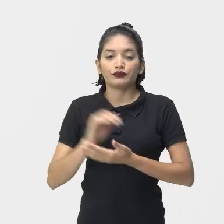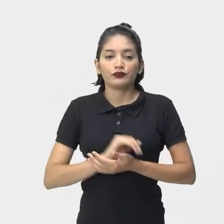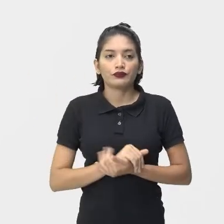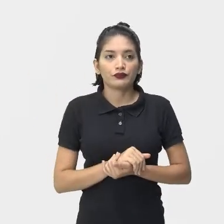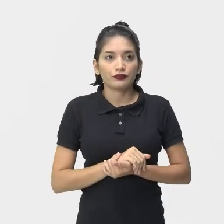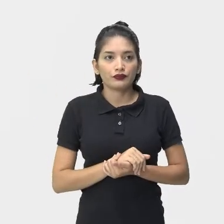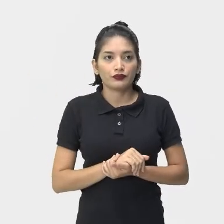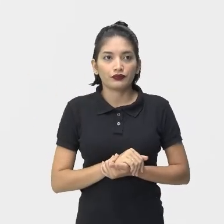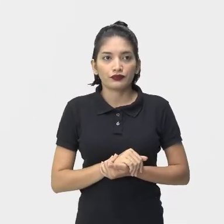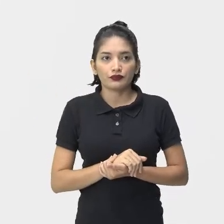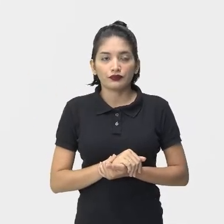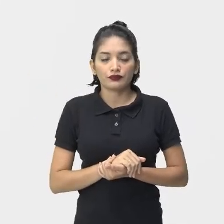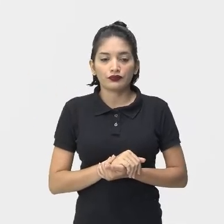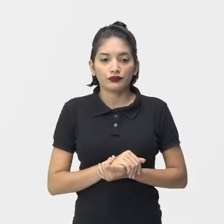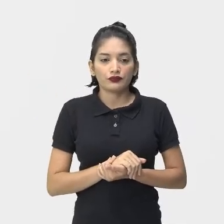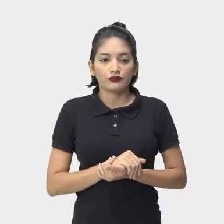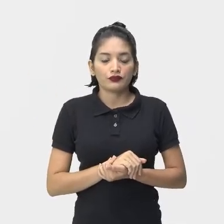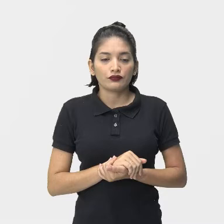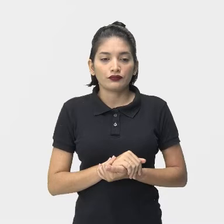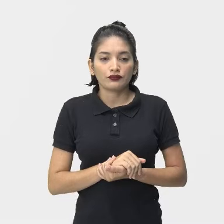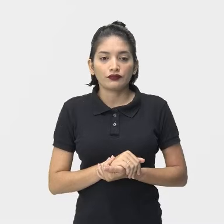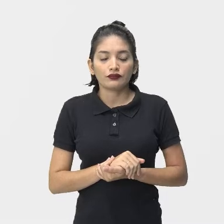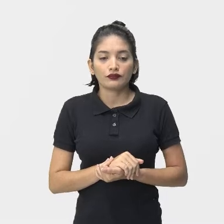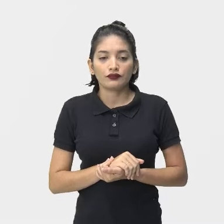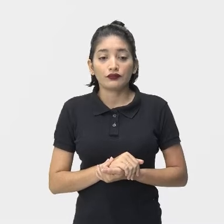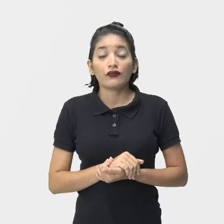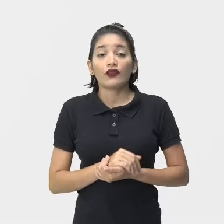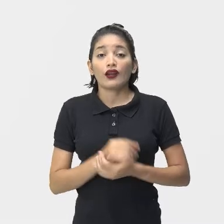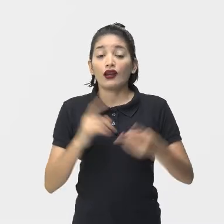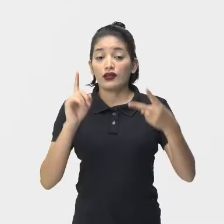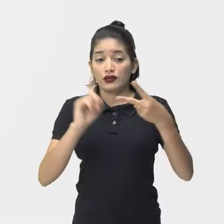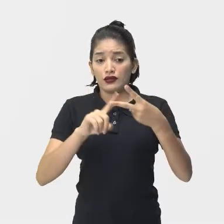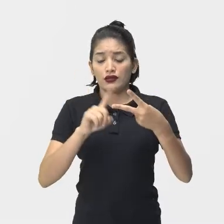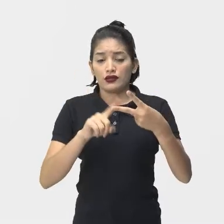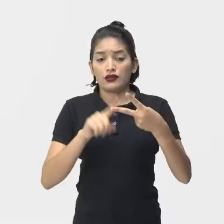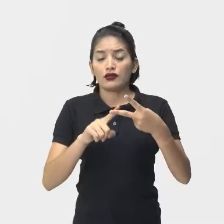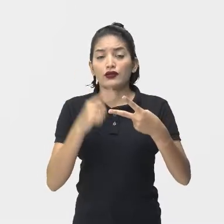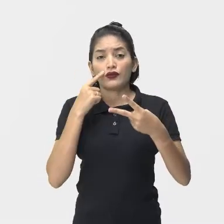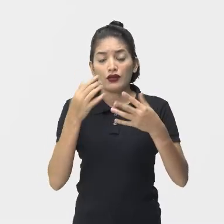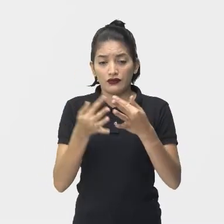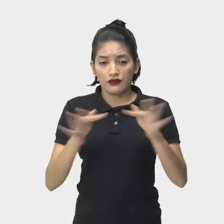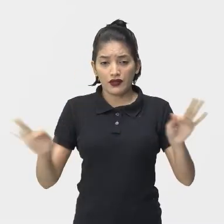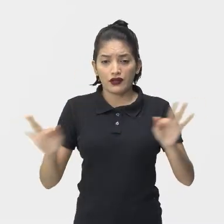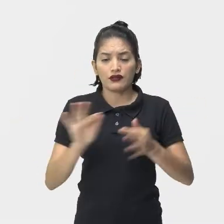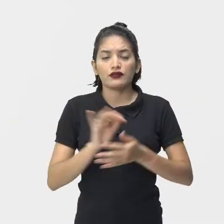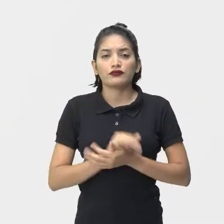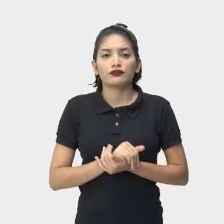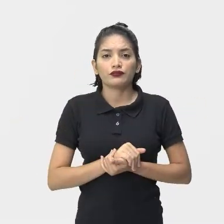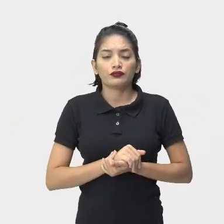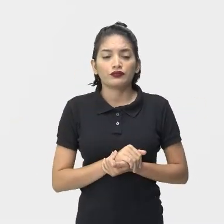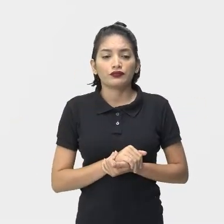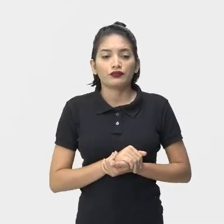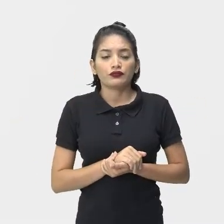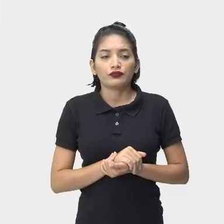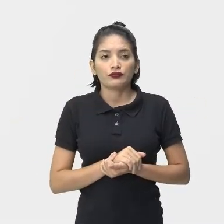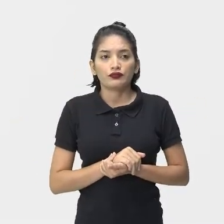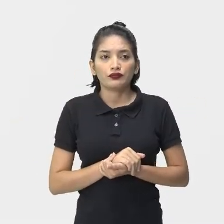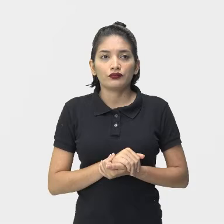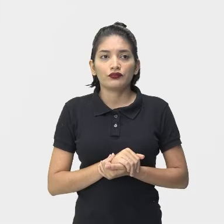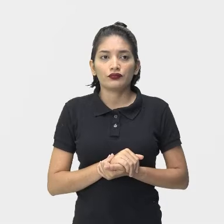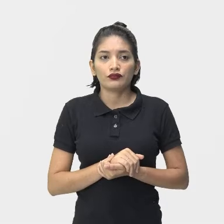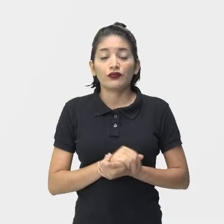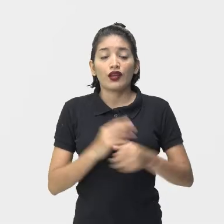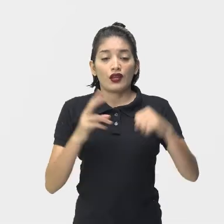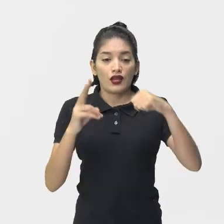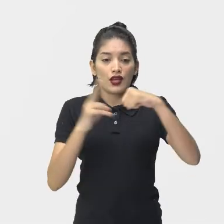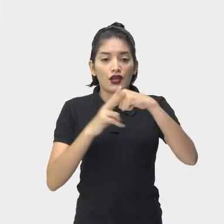nós temos a segunda, que é no sé si cabrão los libros em la estanteria. Ó, aqui é o nosso